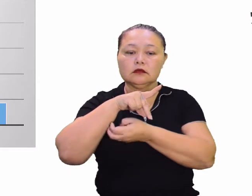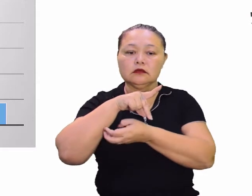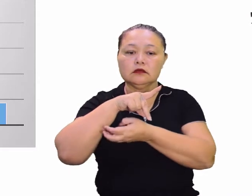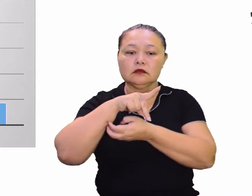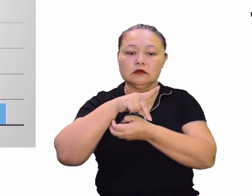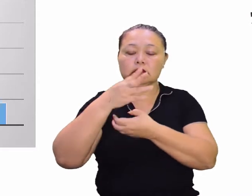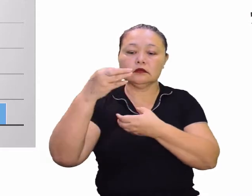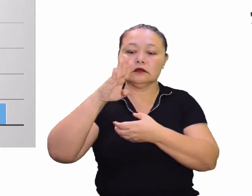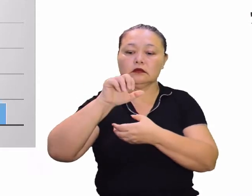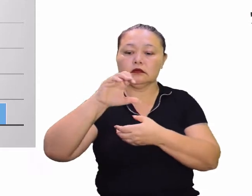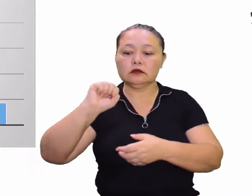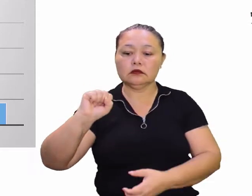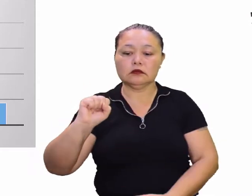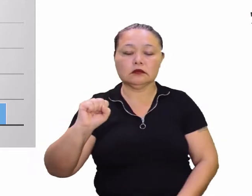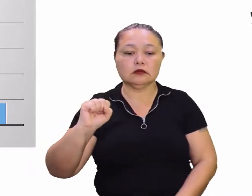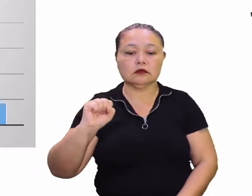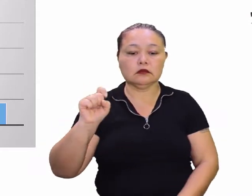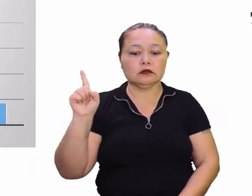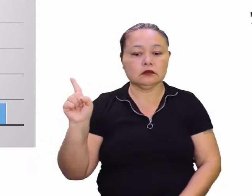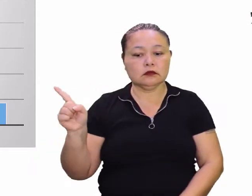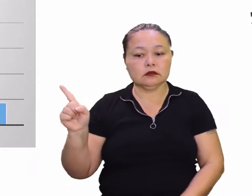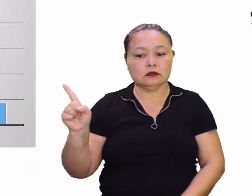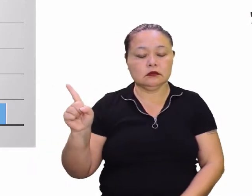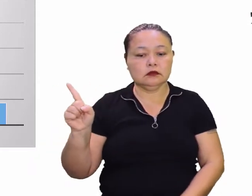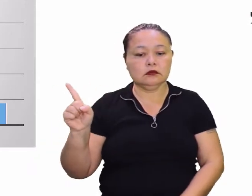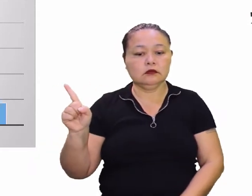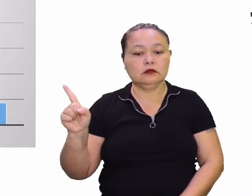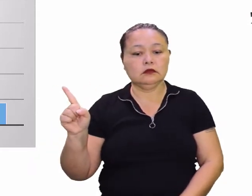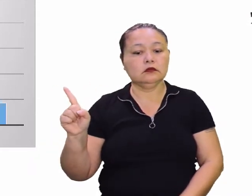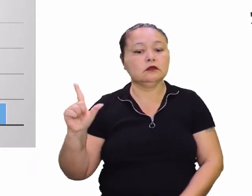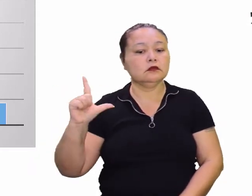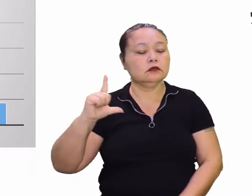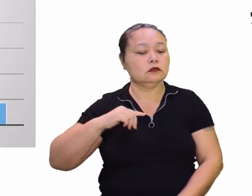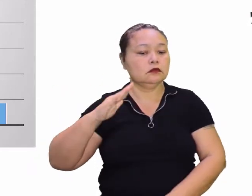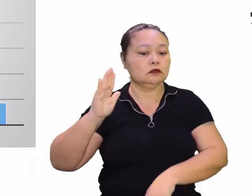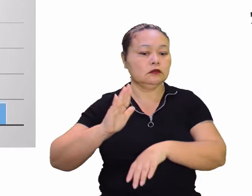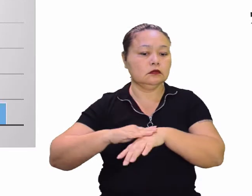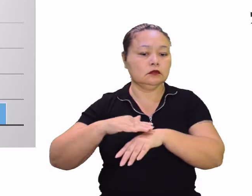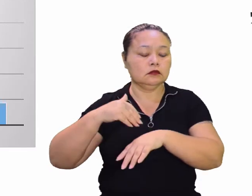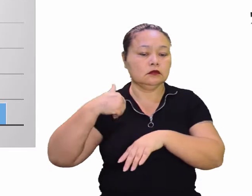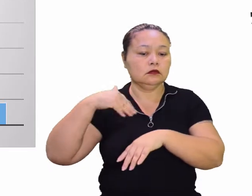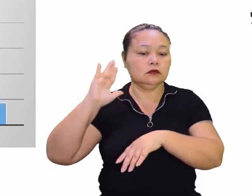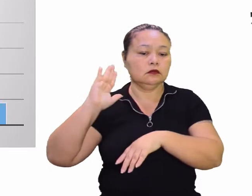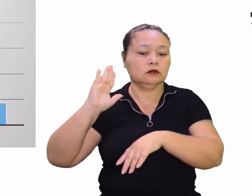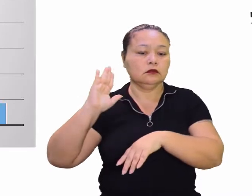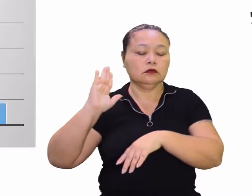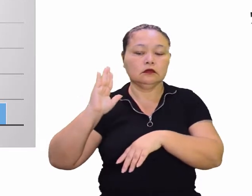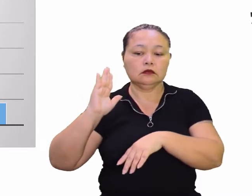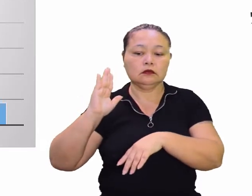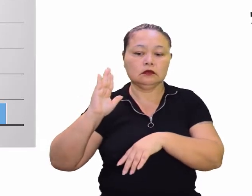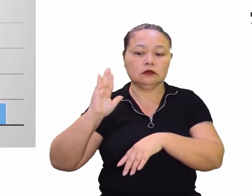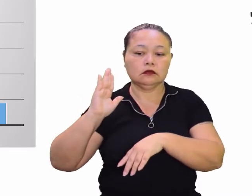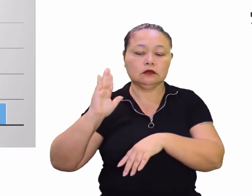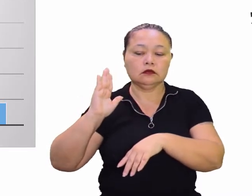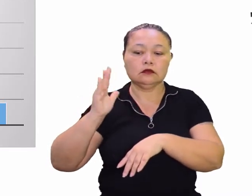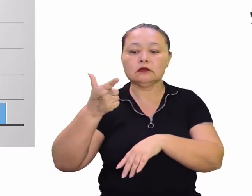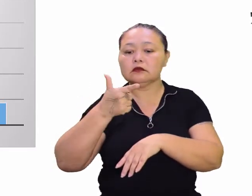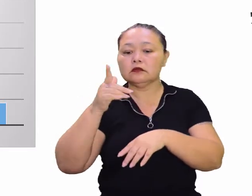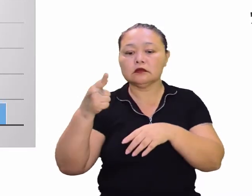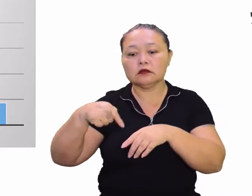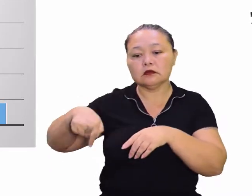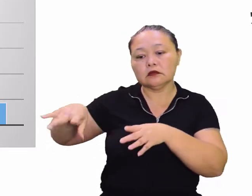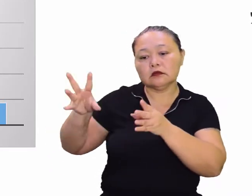dos BRICS. Ela sozinha tem mais do que a metade de todos os outros